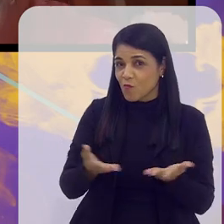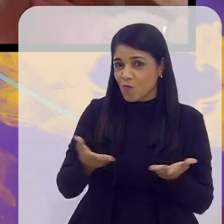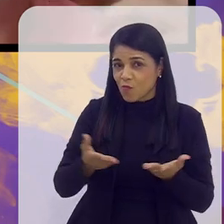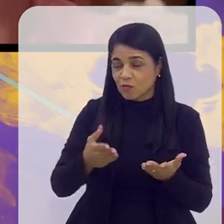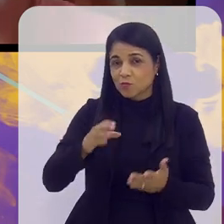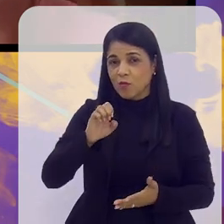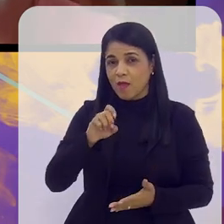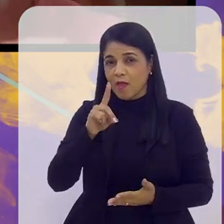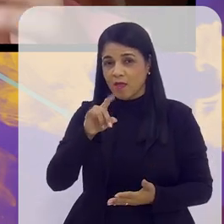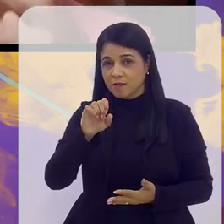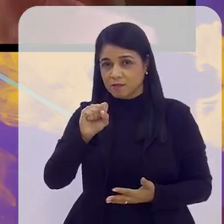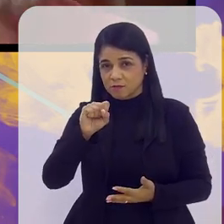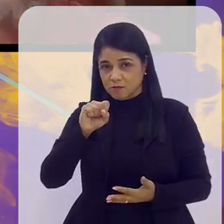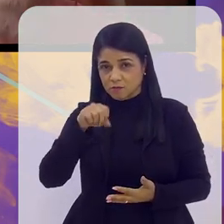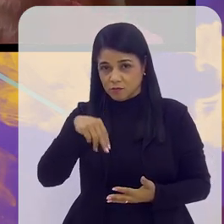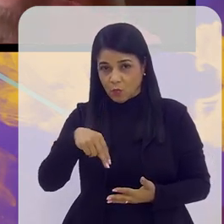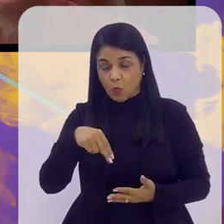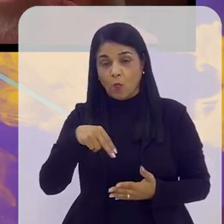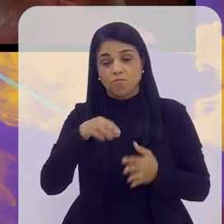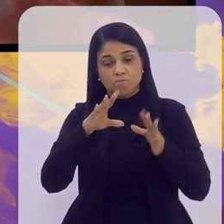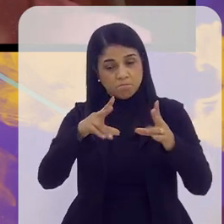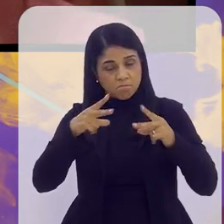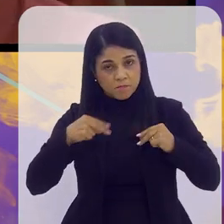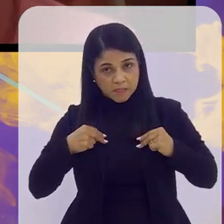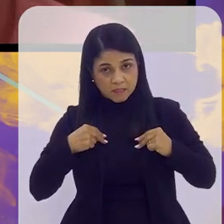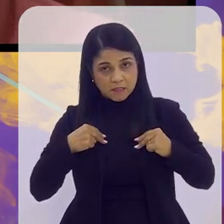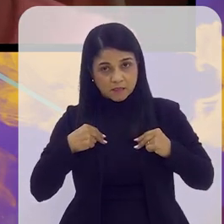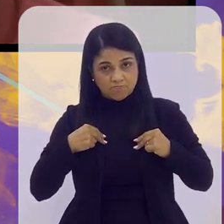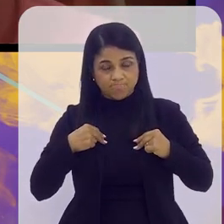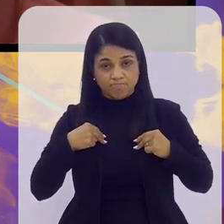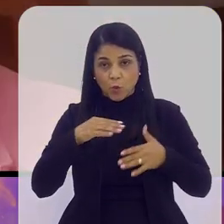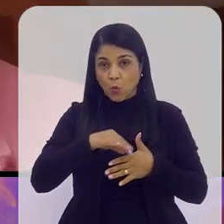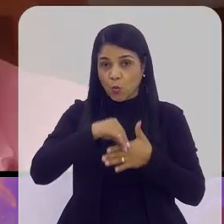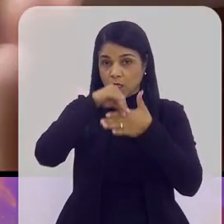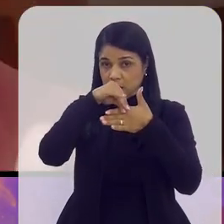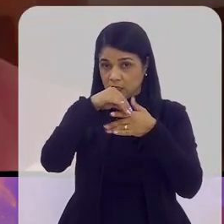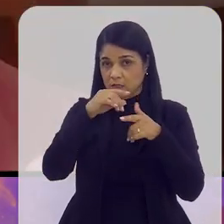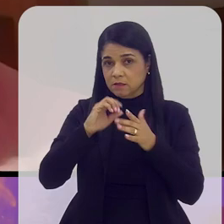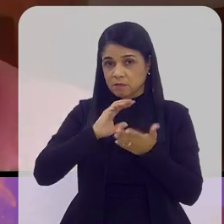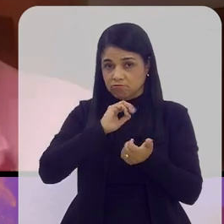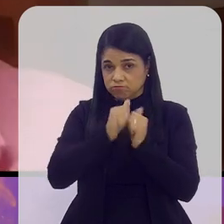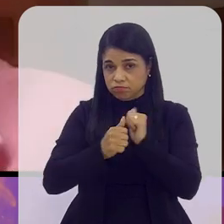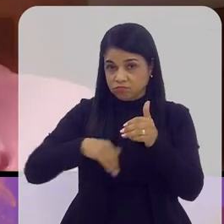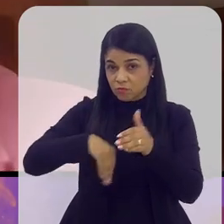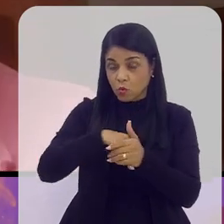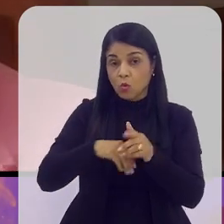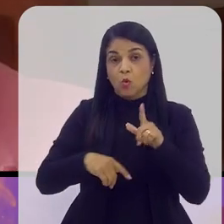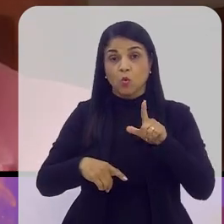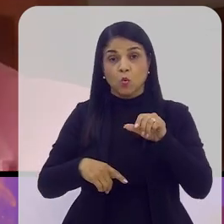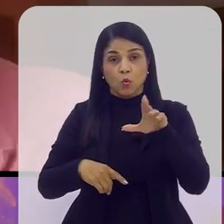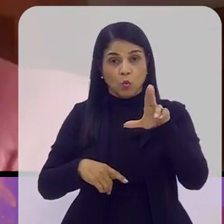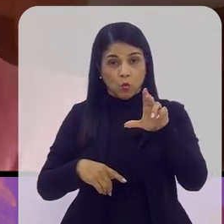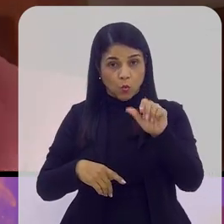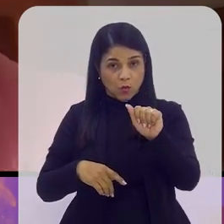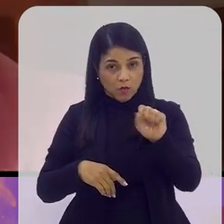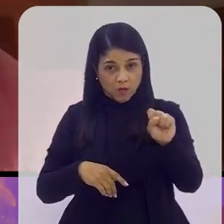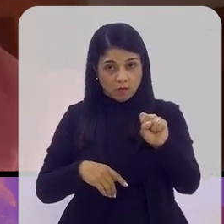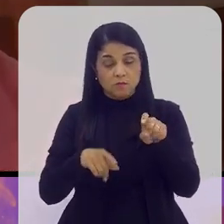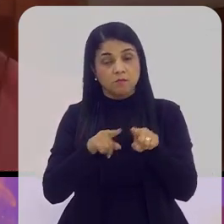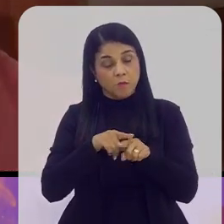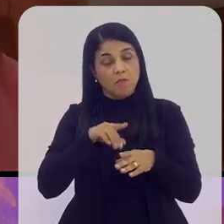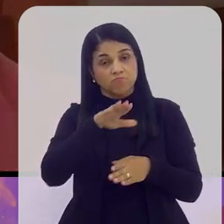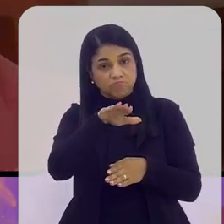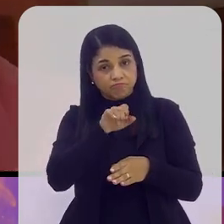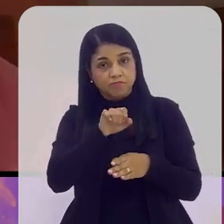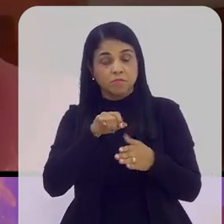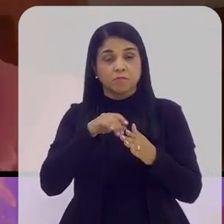Hoje, o Ederson é, merecidamente, o titular da seleção brasileira. O Lucas Perry é, merecidamente, o melhor goleiro do Brasil